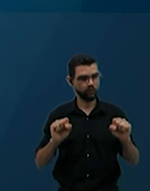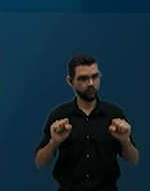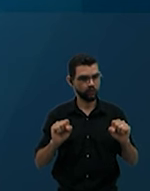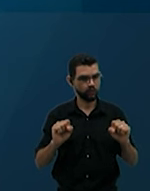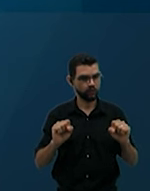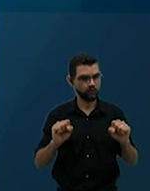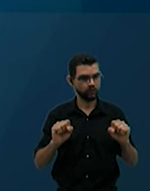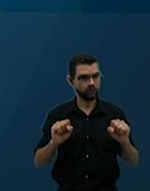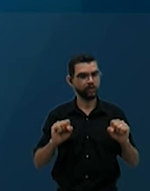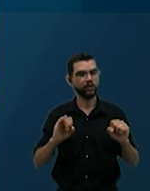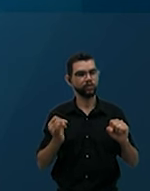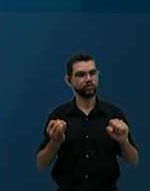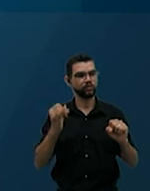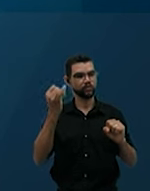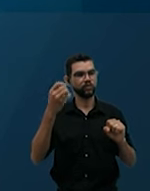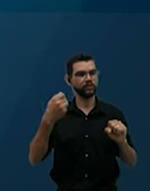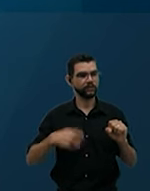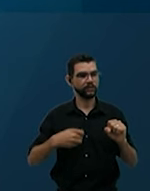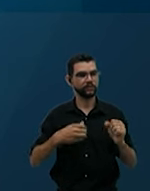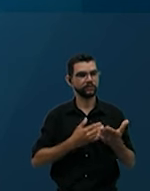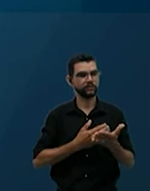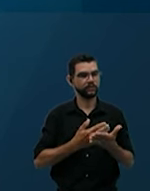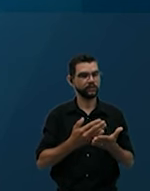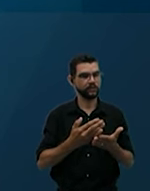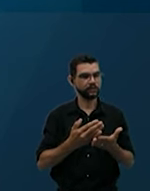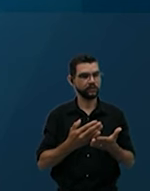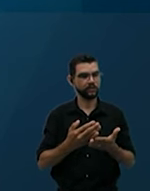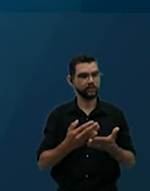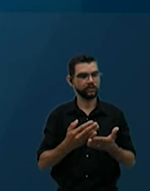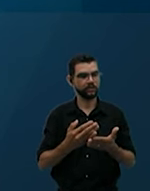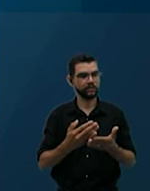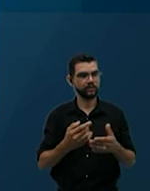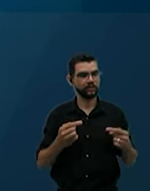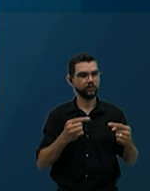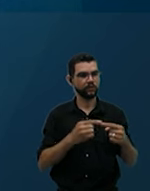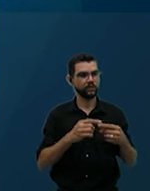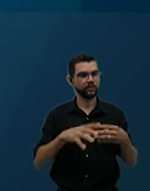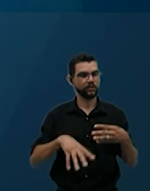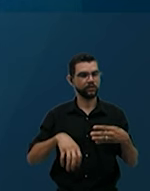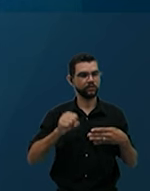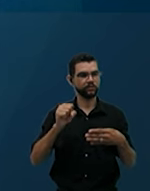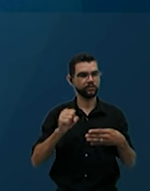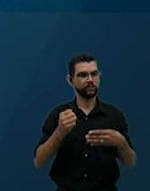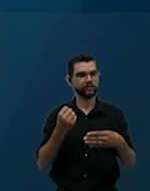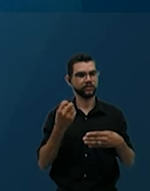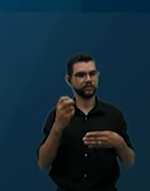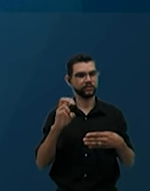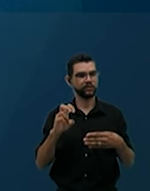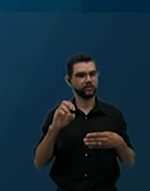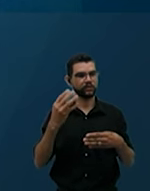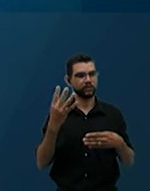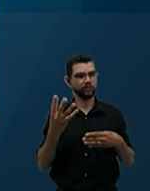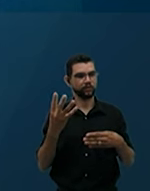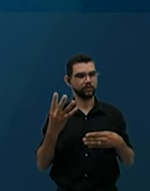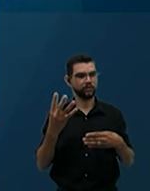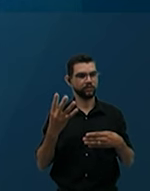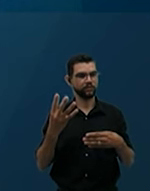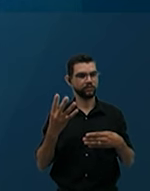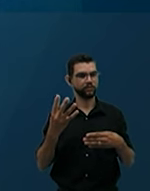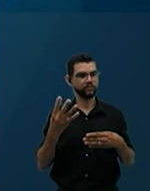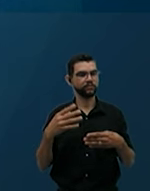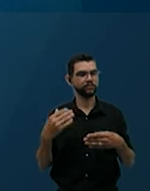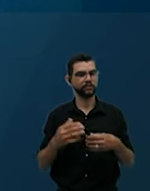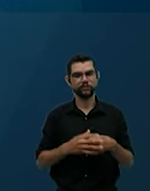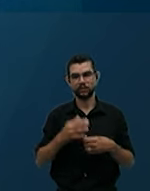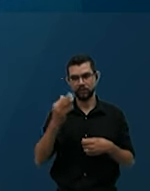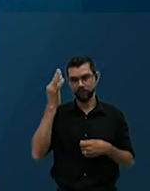nos termos da súmula 54. A tese jurídica que eu proponho seja firmada, senhora